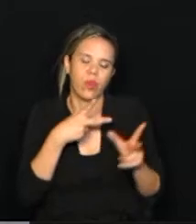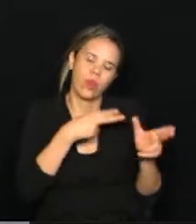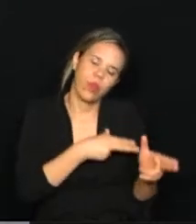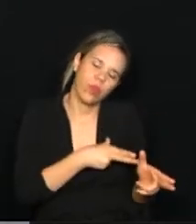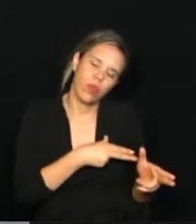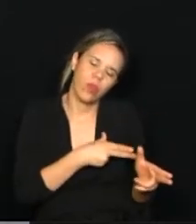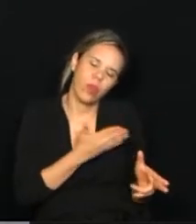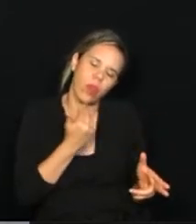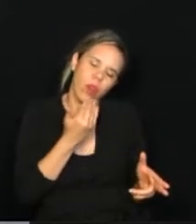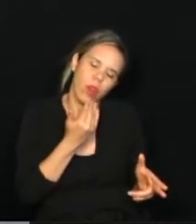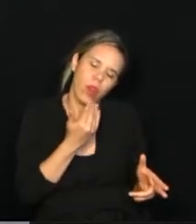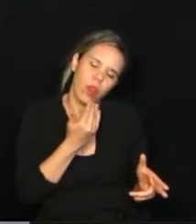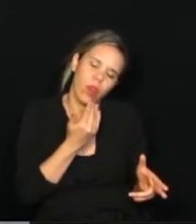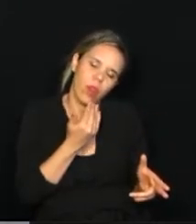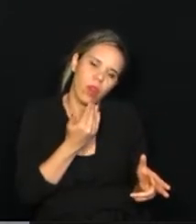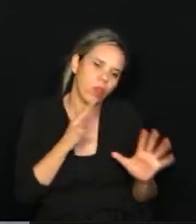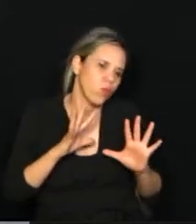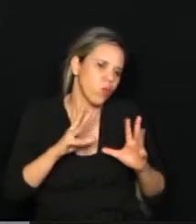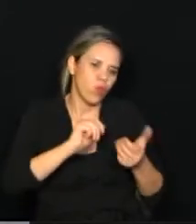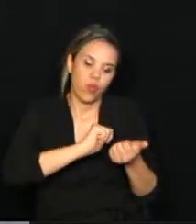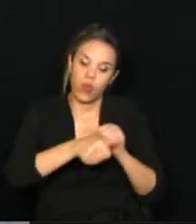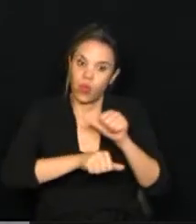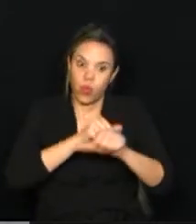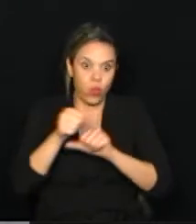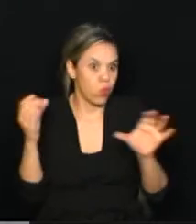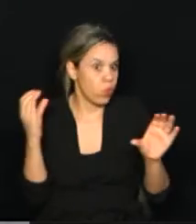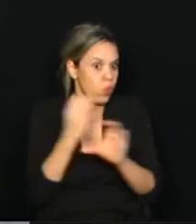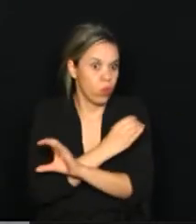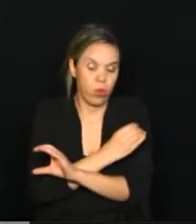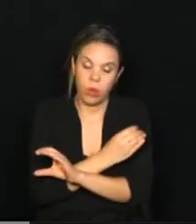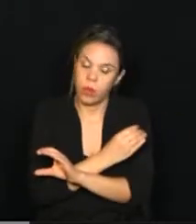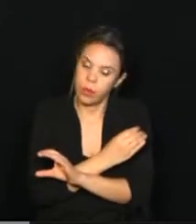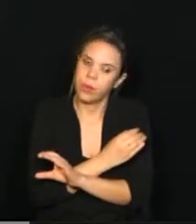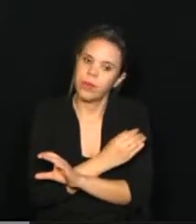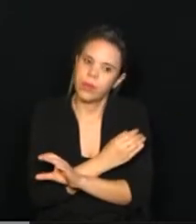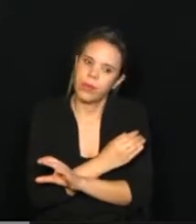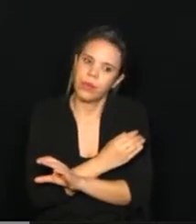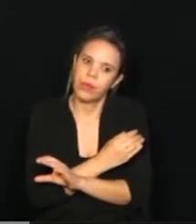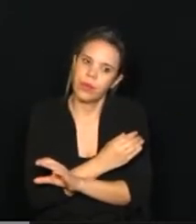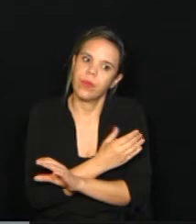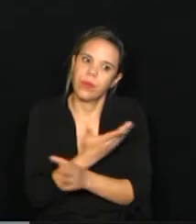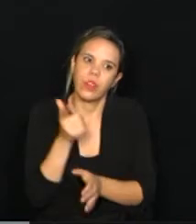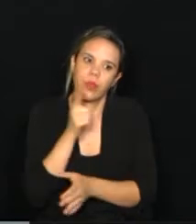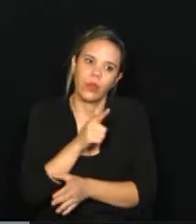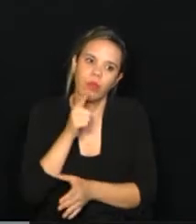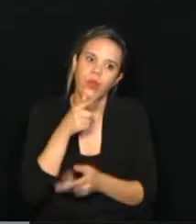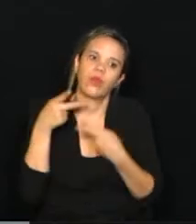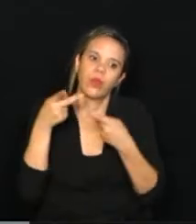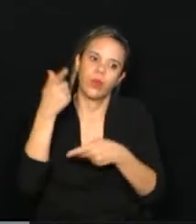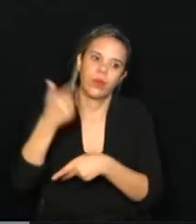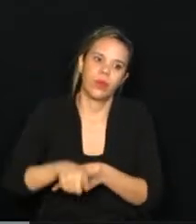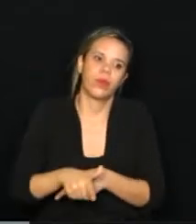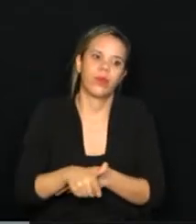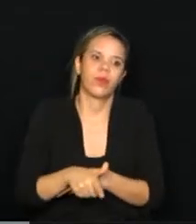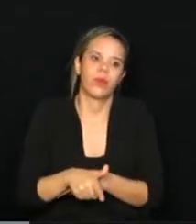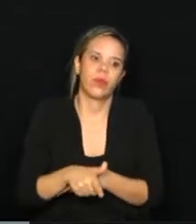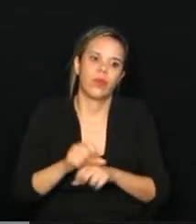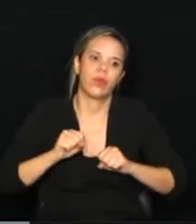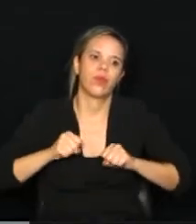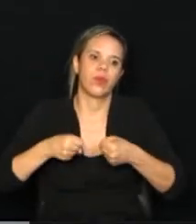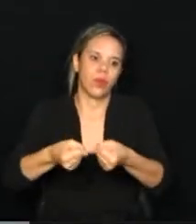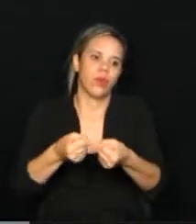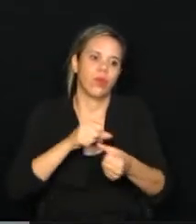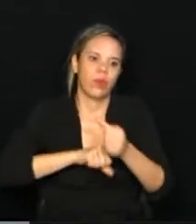de comer. Eu mudei da água pro vinho. Tá. E com isso eu consegui ser convocada de novo. Mas foi com muito esforço,